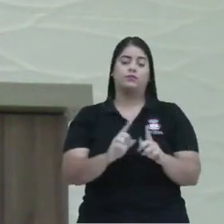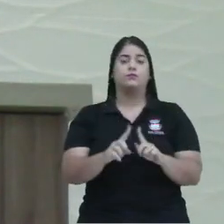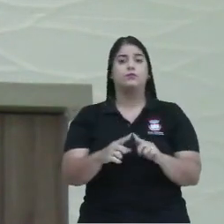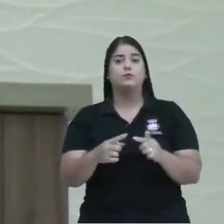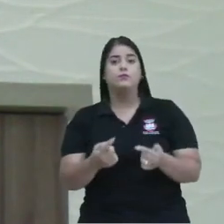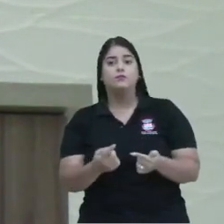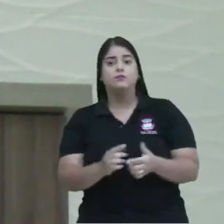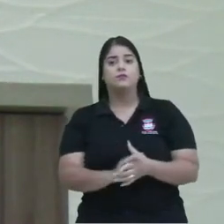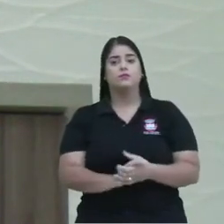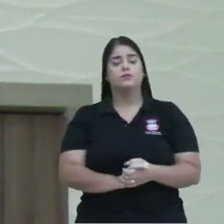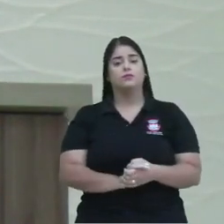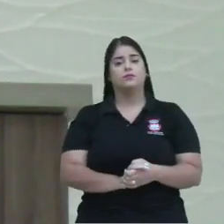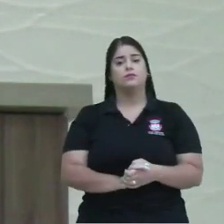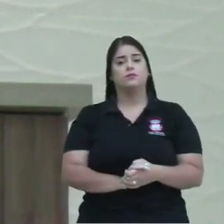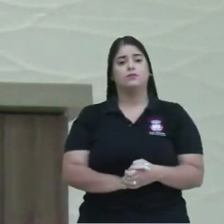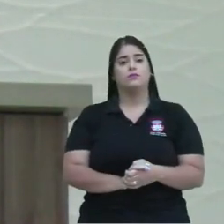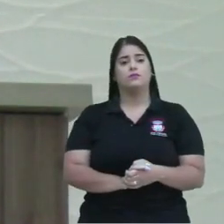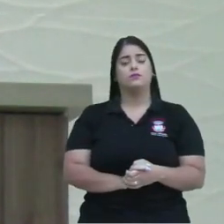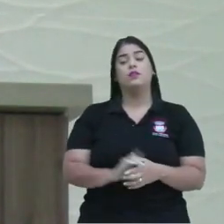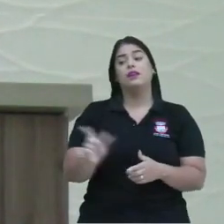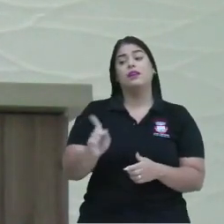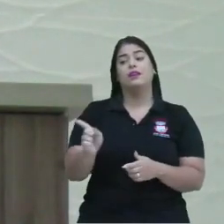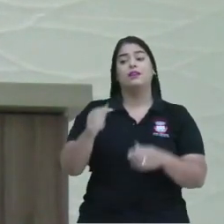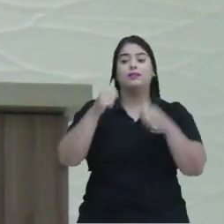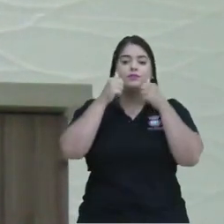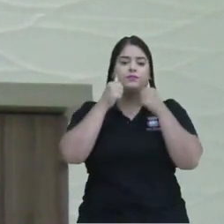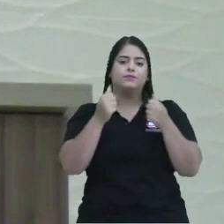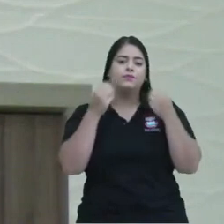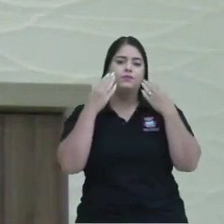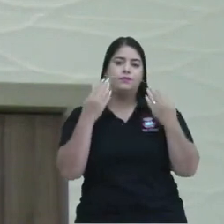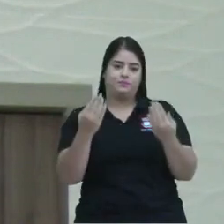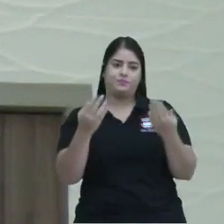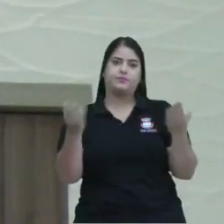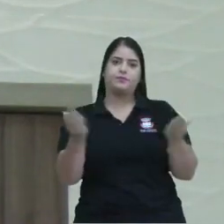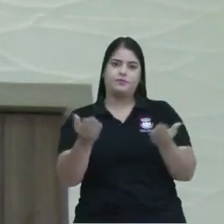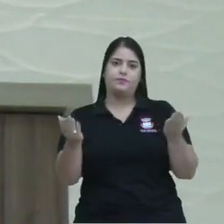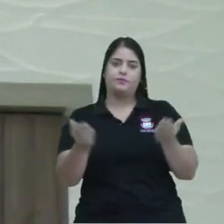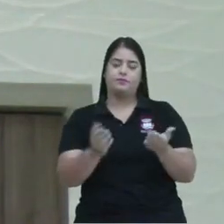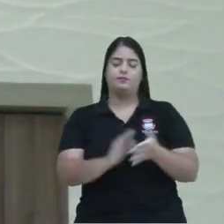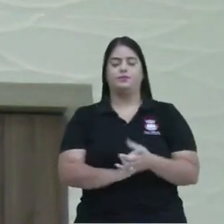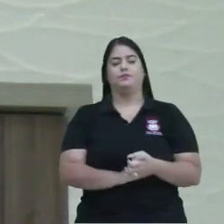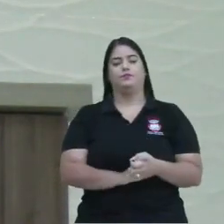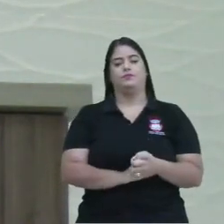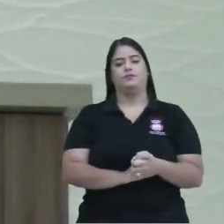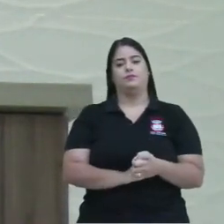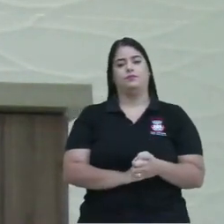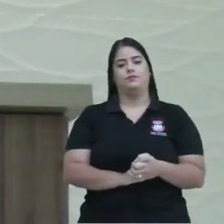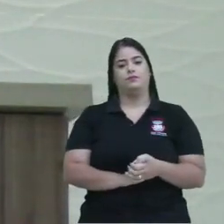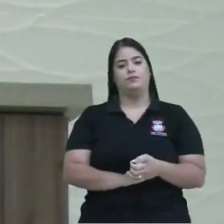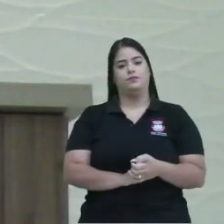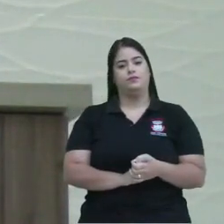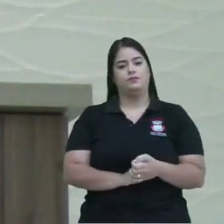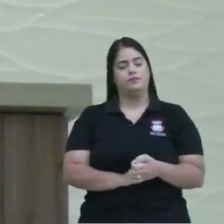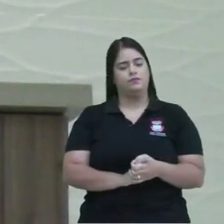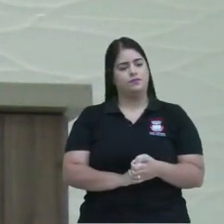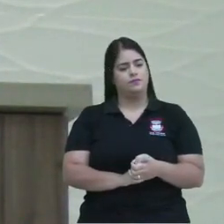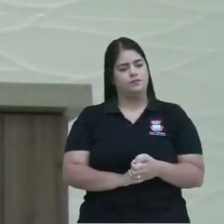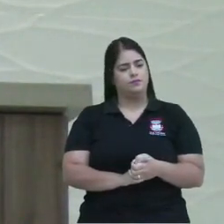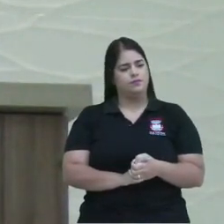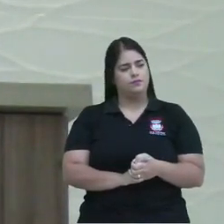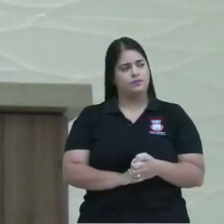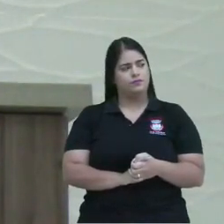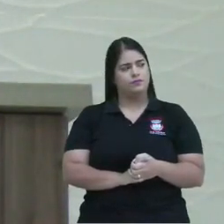vou sair daquela audiência pública para essa do plano do aumento